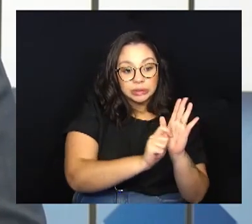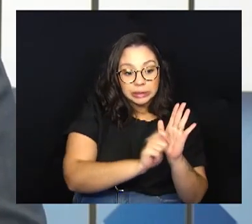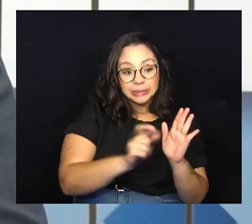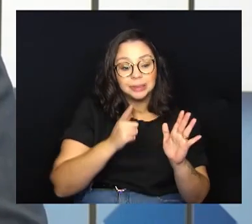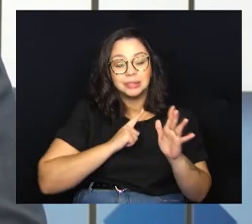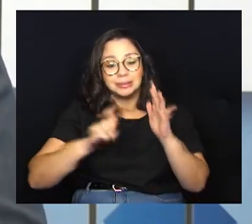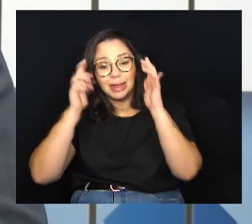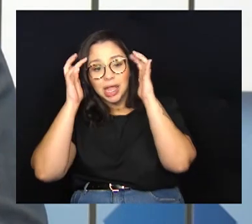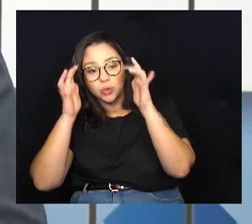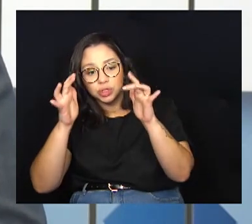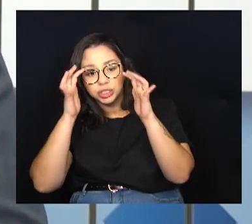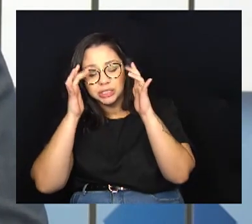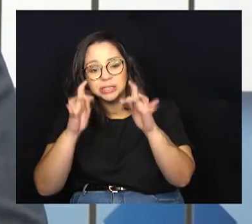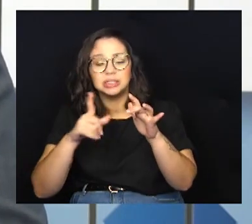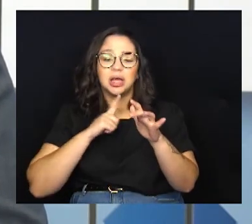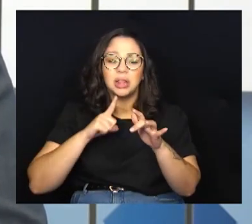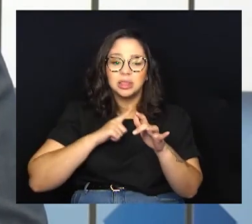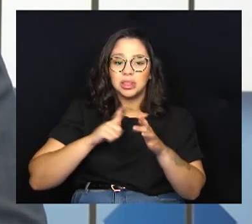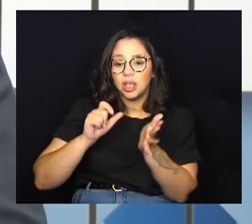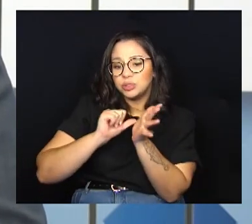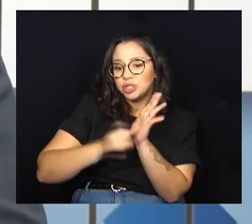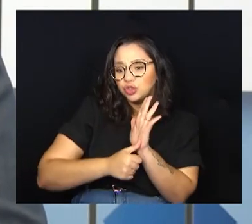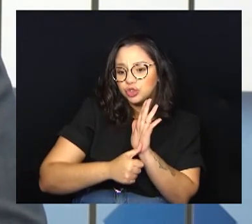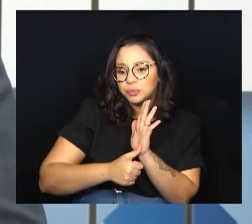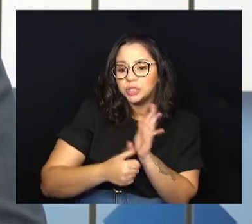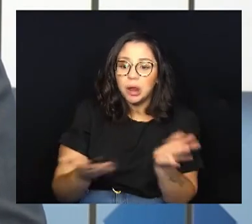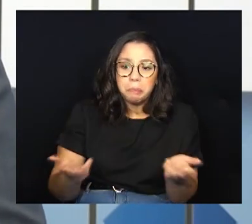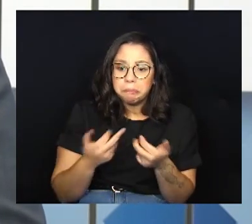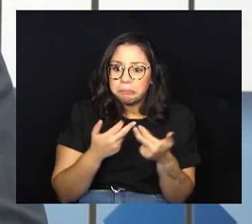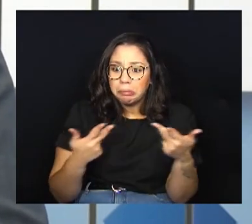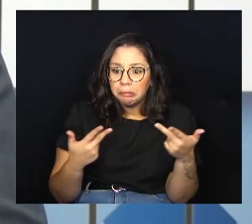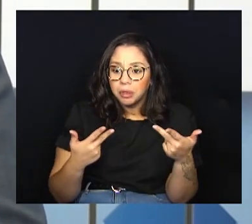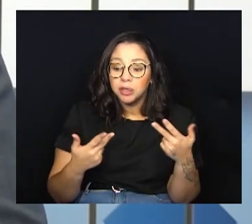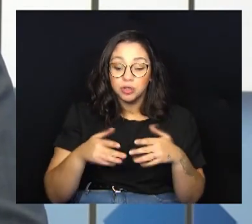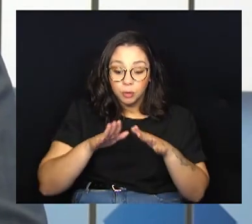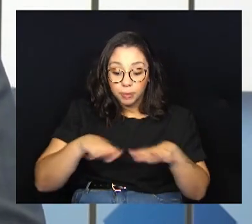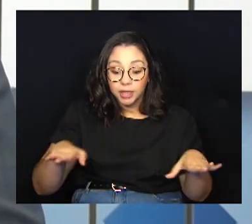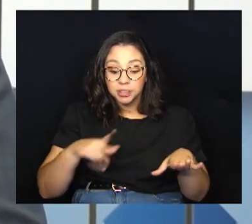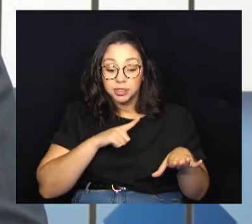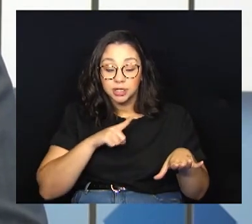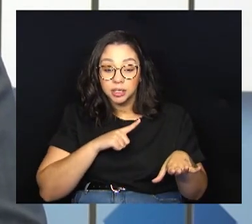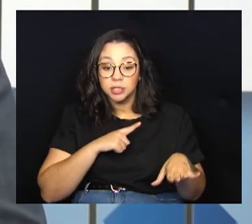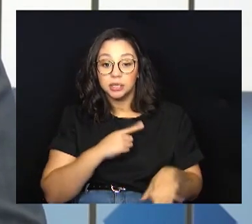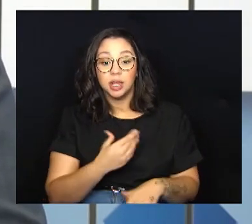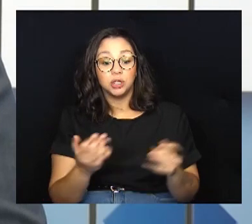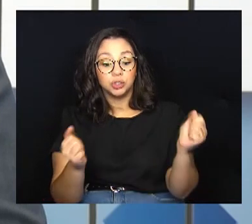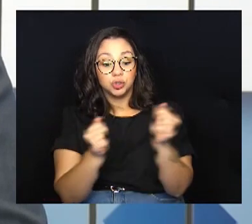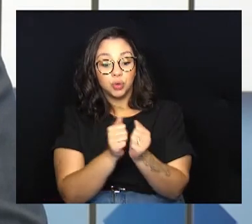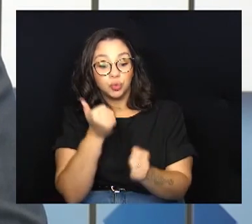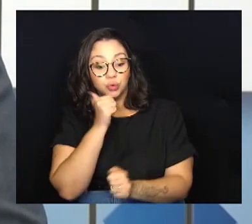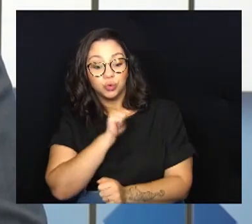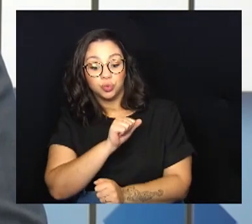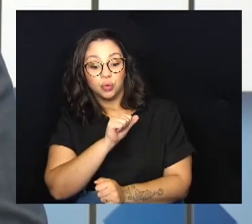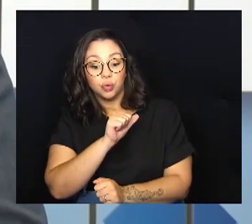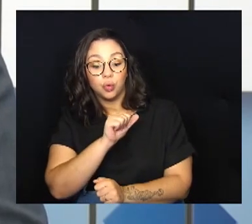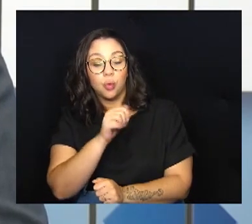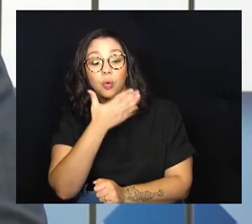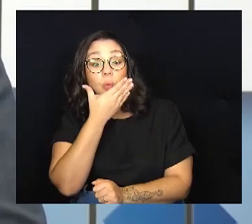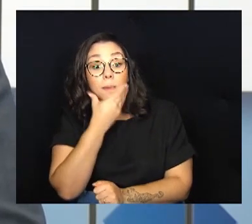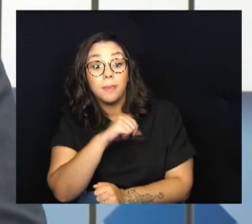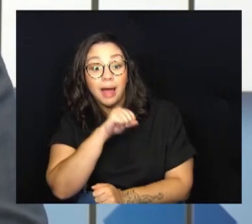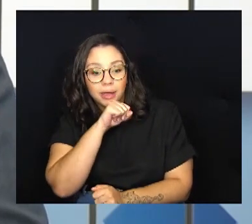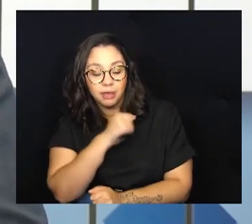municipal, que contribuição hoje a comissão da Câmara pode dar nesse sentido? Eu acho que acreditar